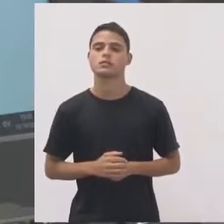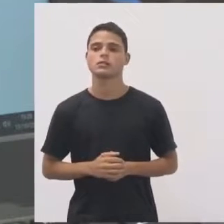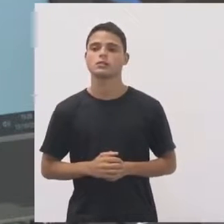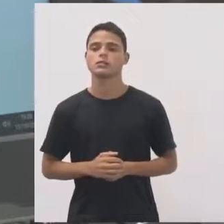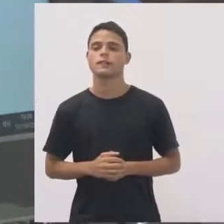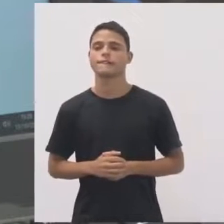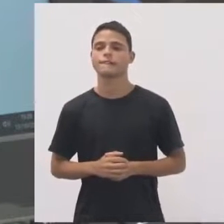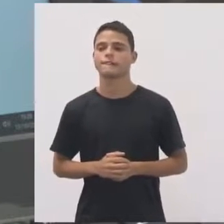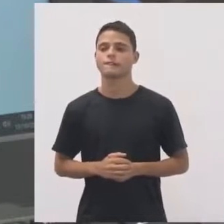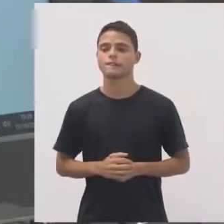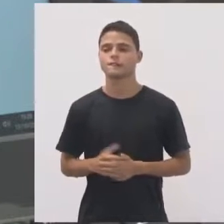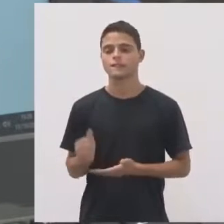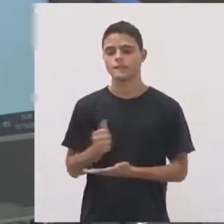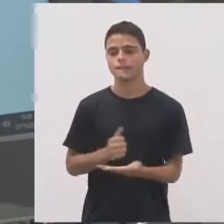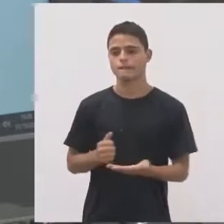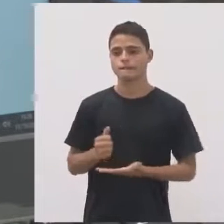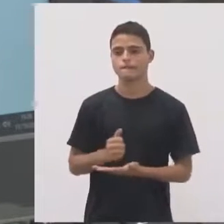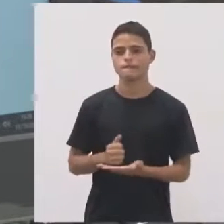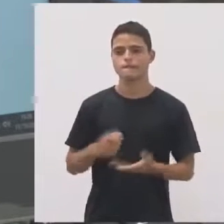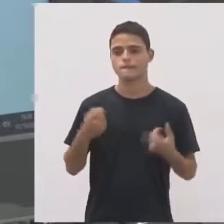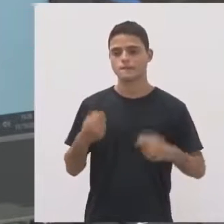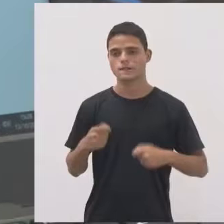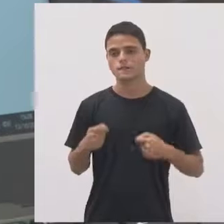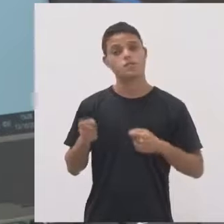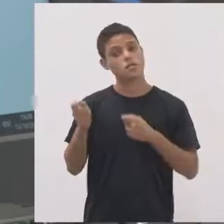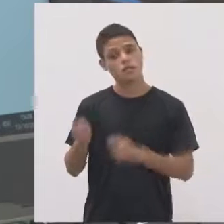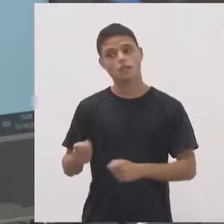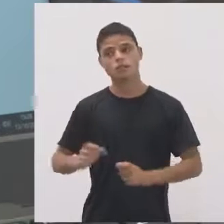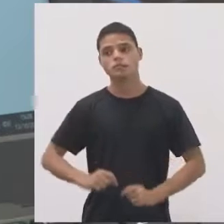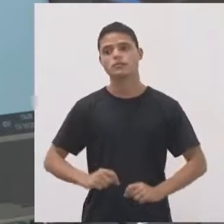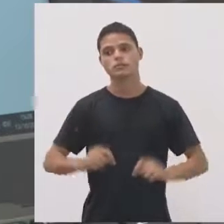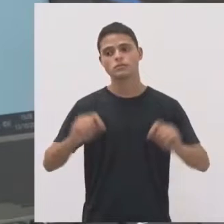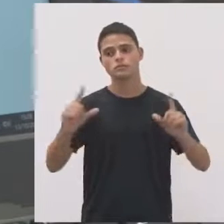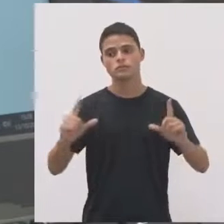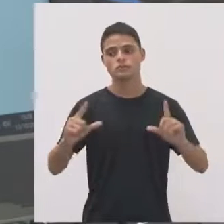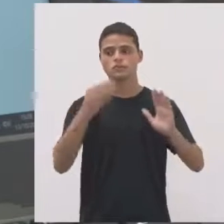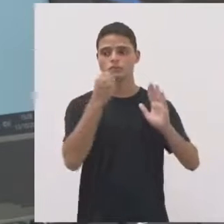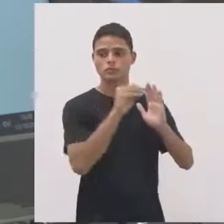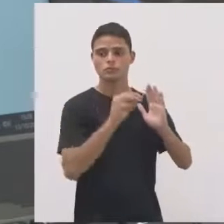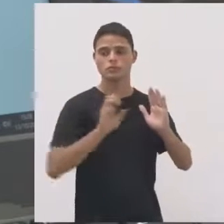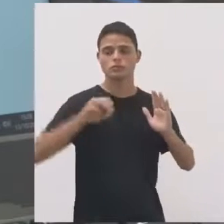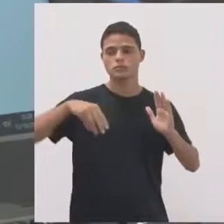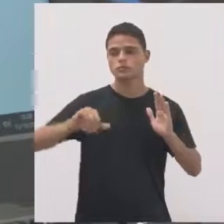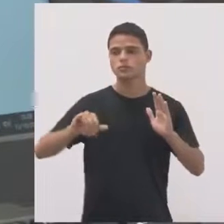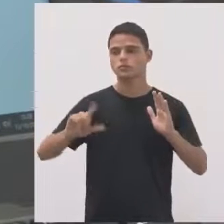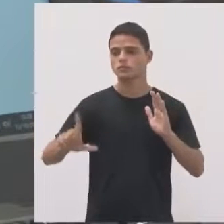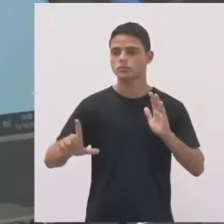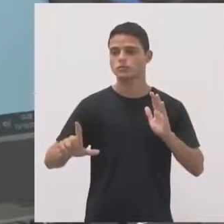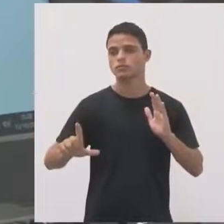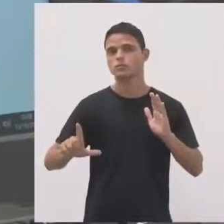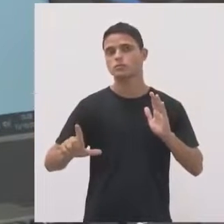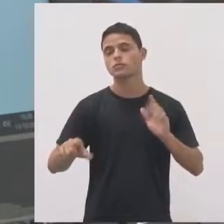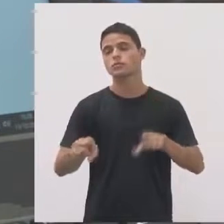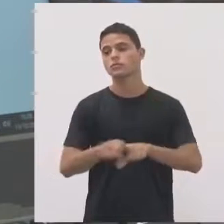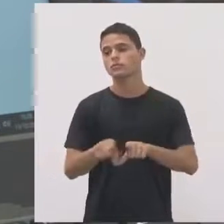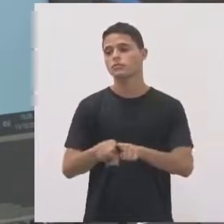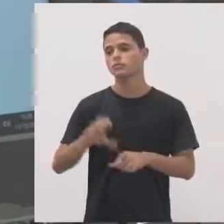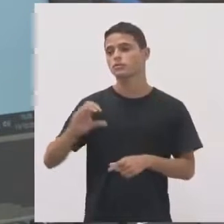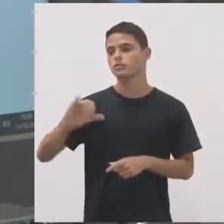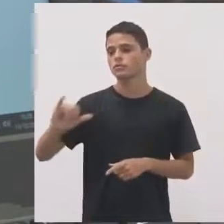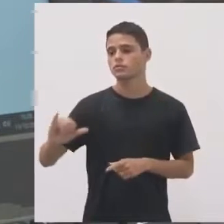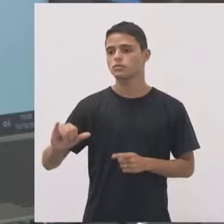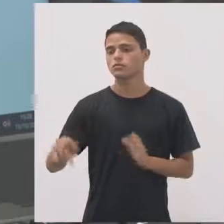Então, isso é a coisa básica que a gente tem que fazer. A gente tem que abrir, colocar o e-mail, colocar o CI da escola